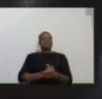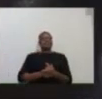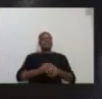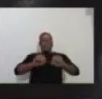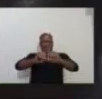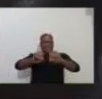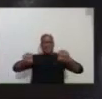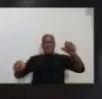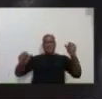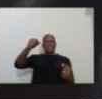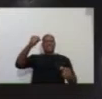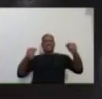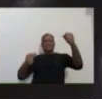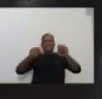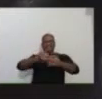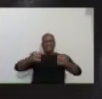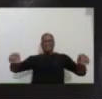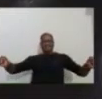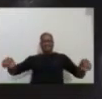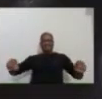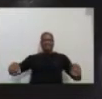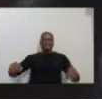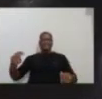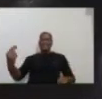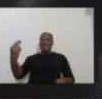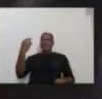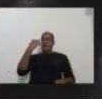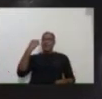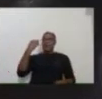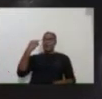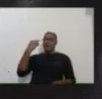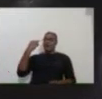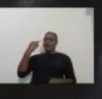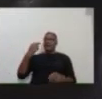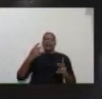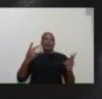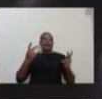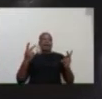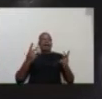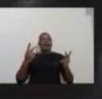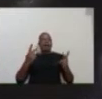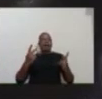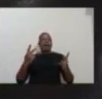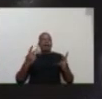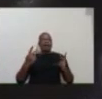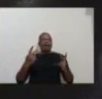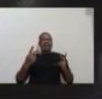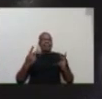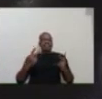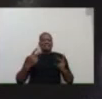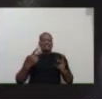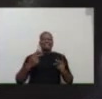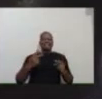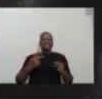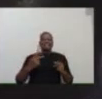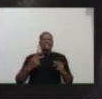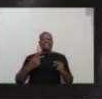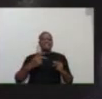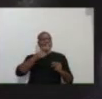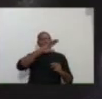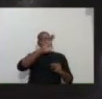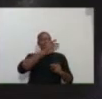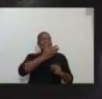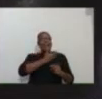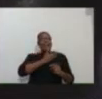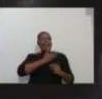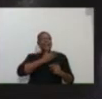me reconheceu, ele falou: amiguinho, eu conheci que errei na hora que eu lhe deixei